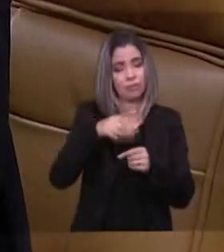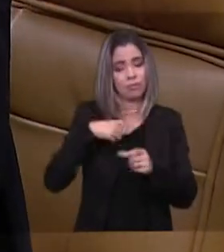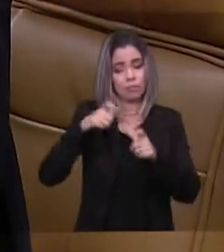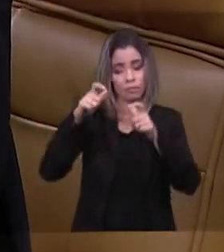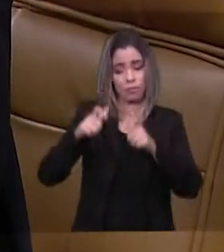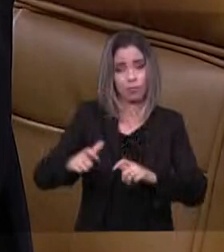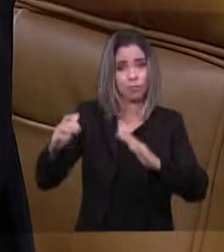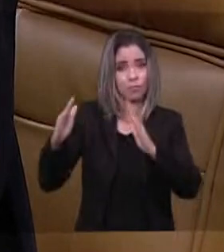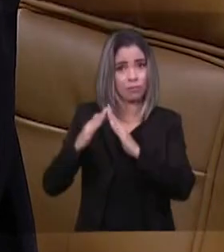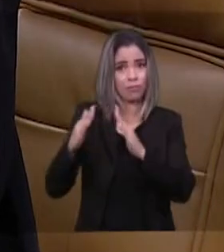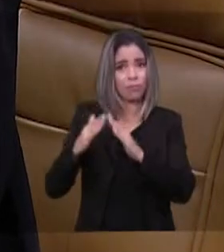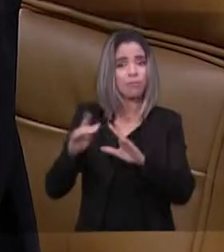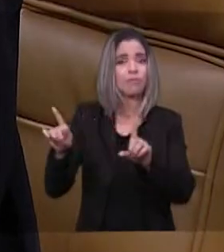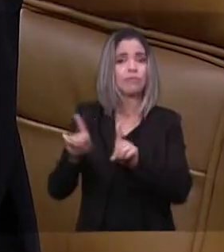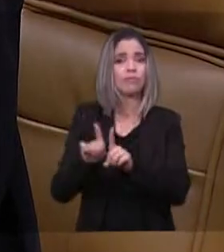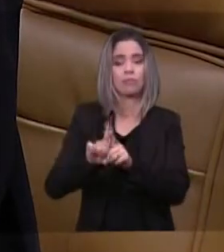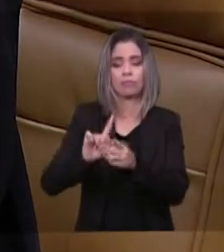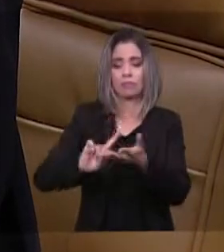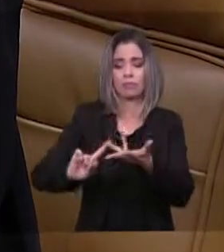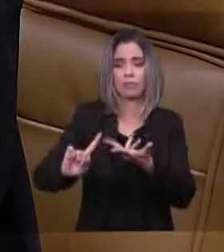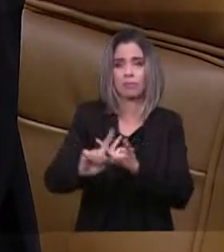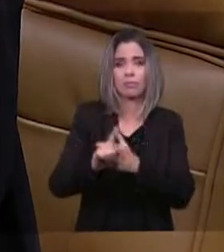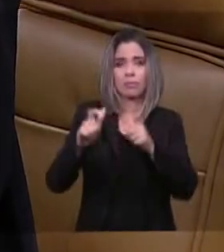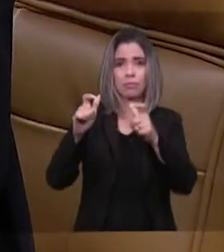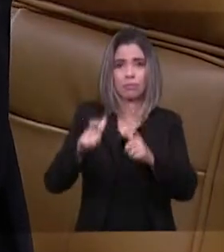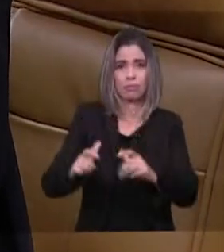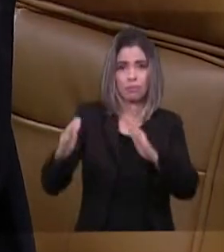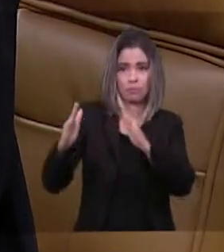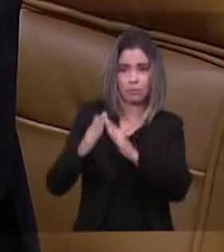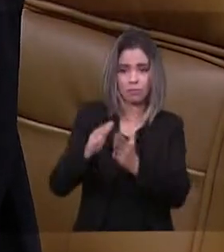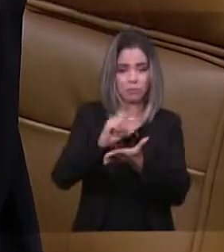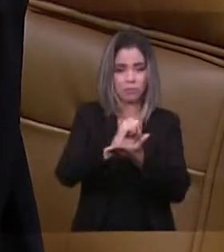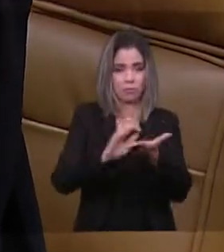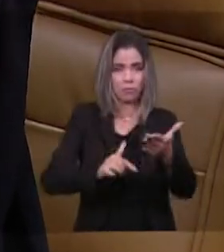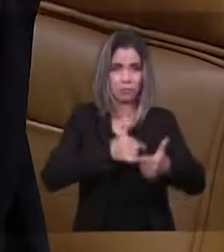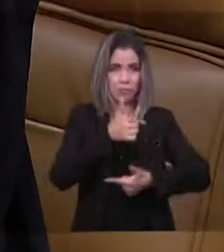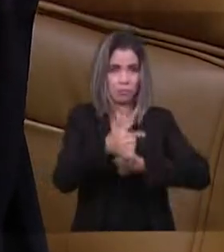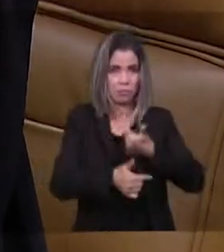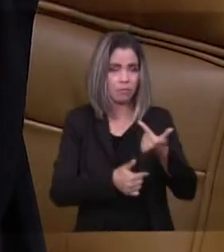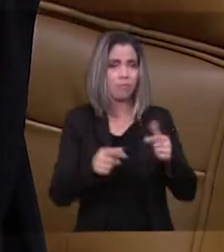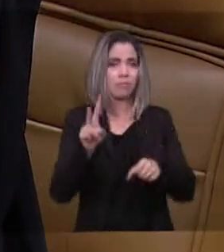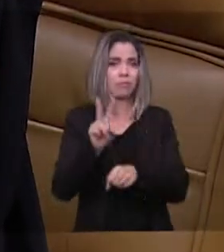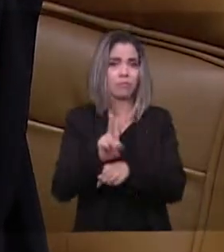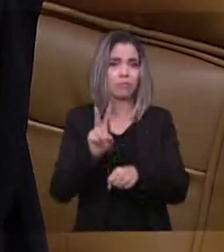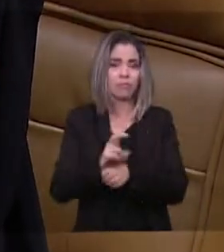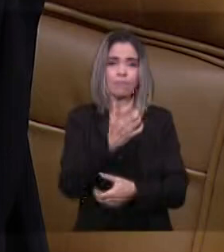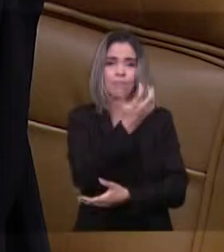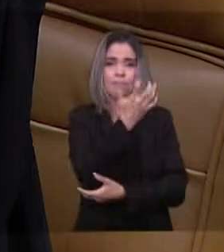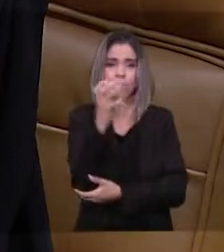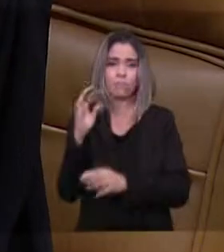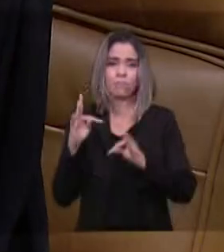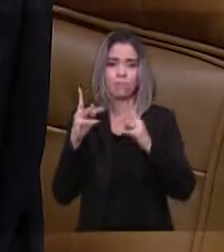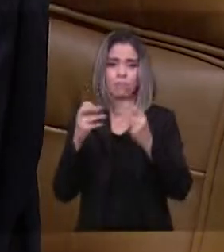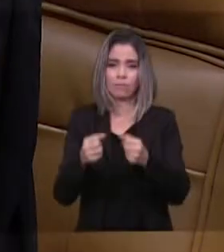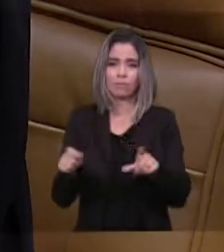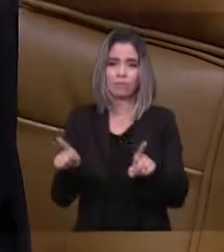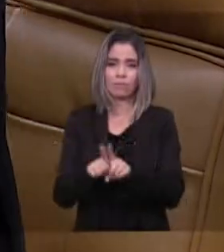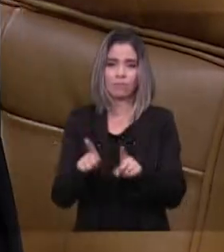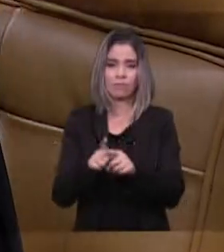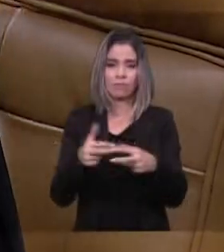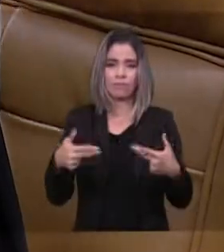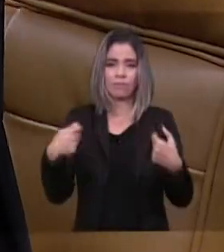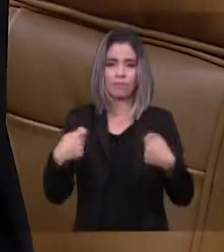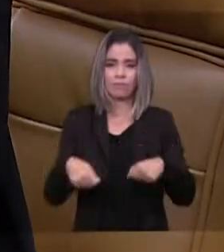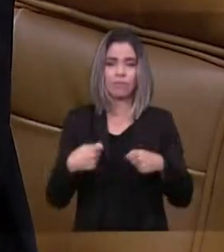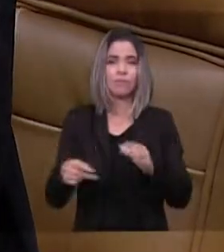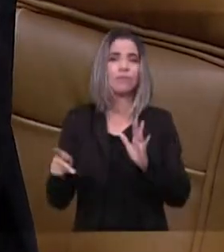de habitação, mas a soma dos espaços de habitação, de atividade produtiva, de preservação ambiental e daqueles necessários